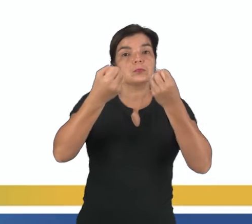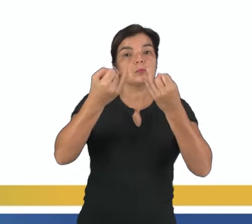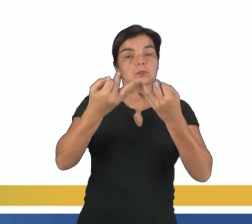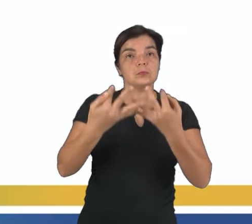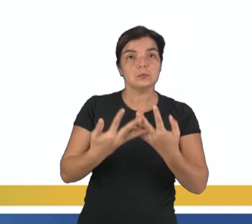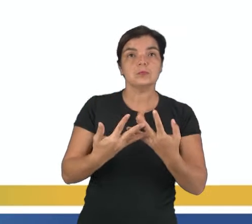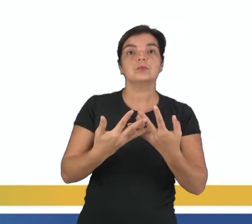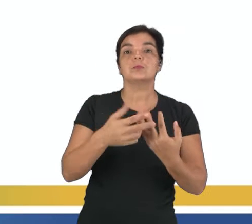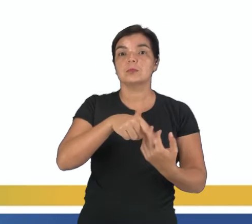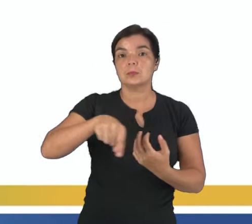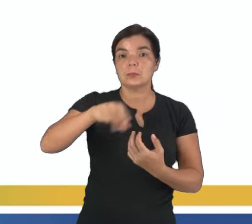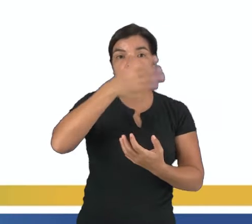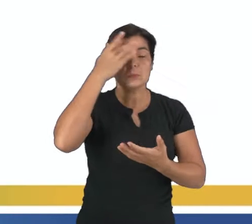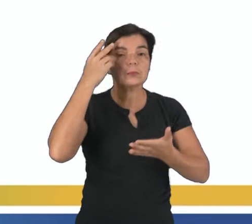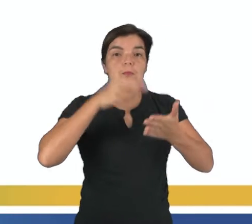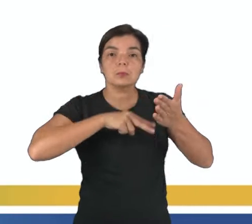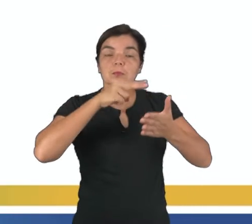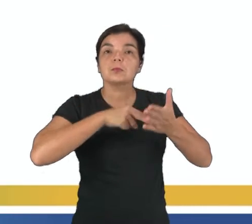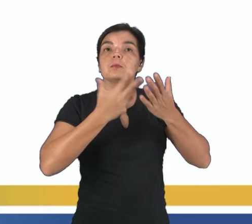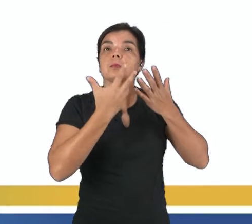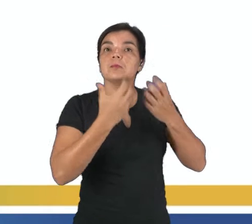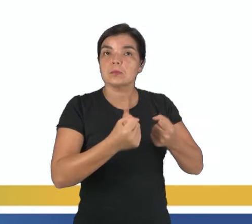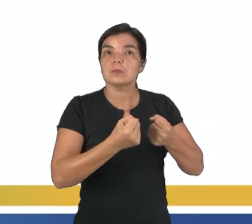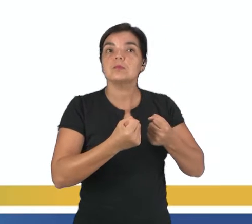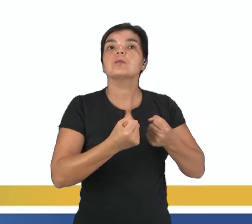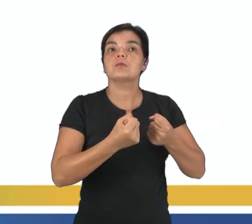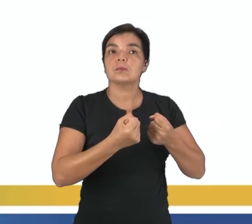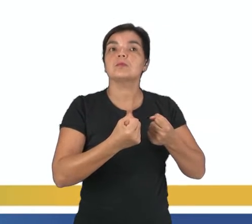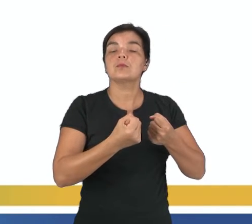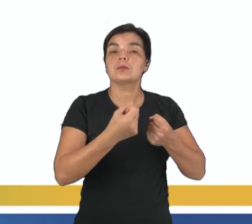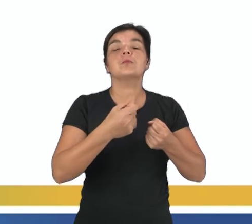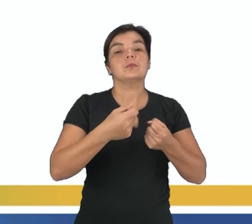justificativa para convencer o leitor a concordar com a